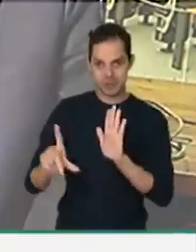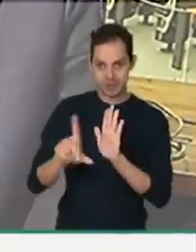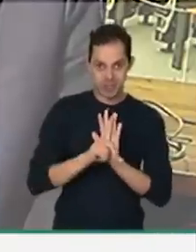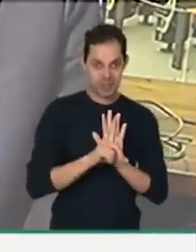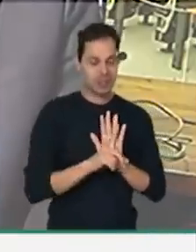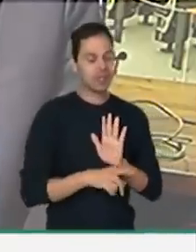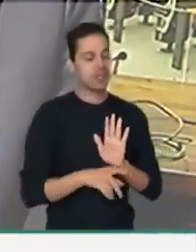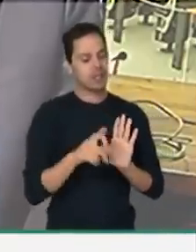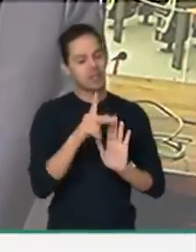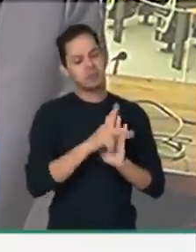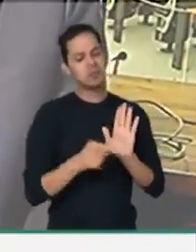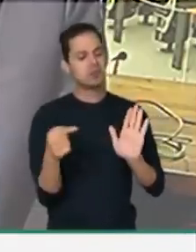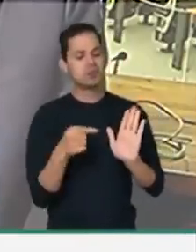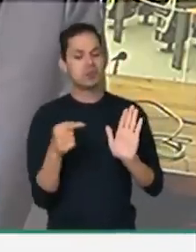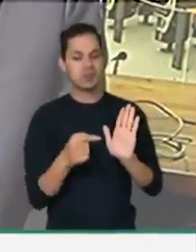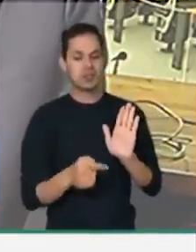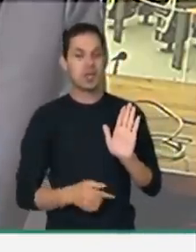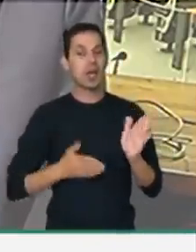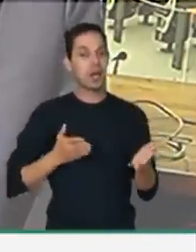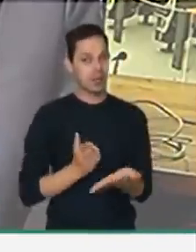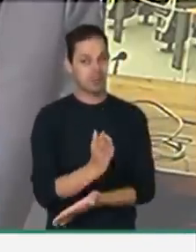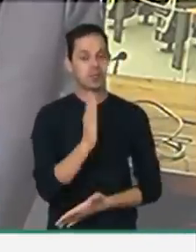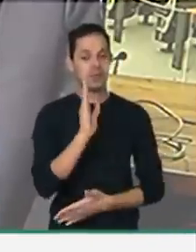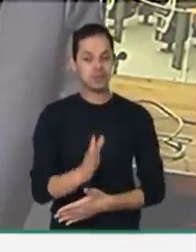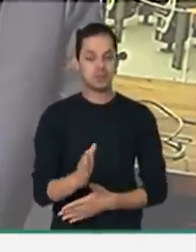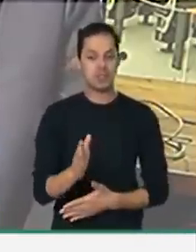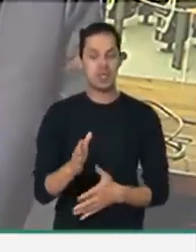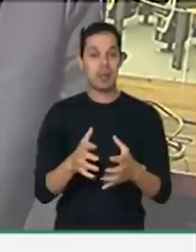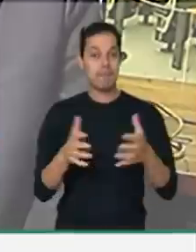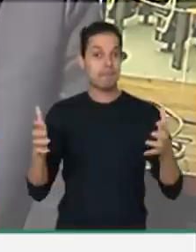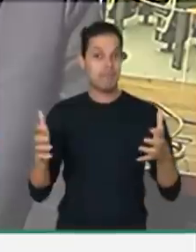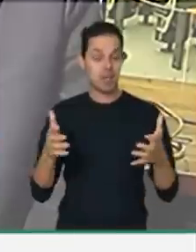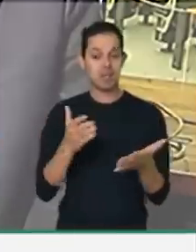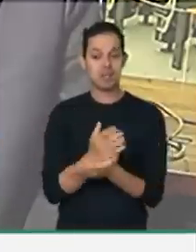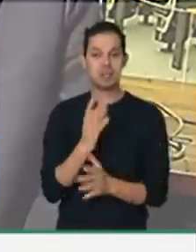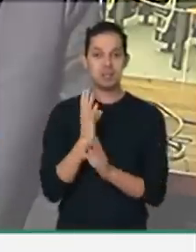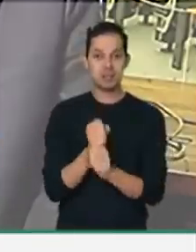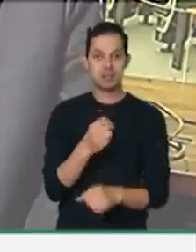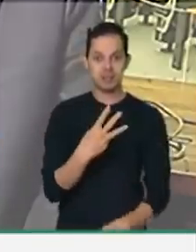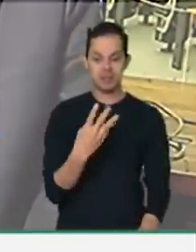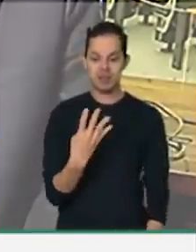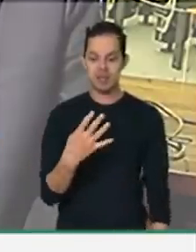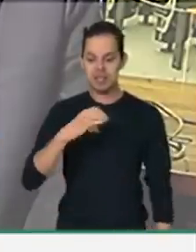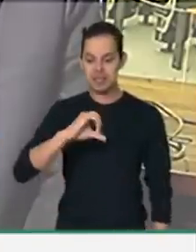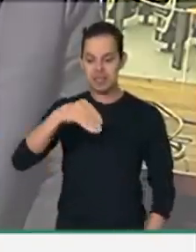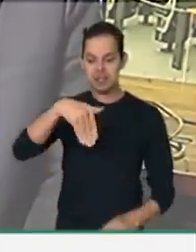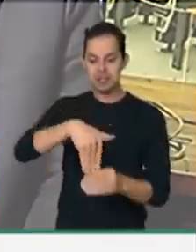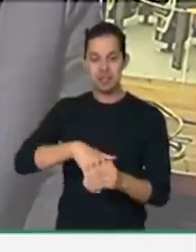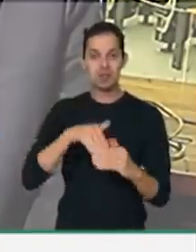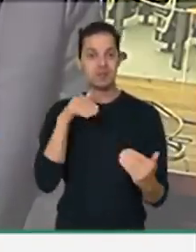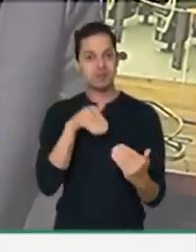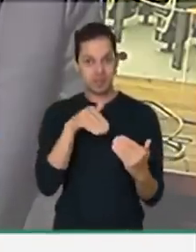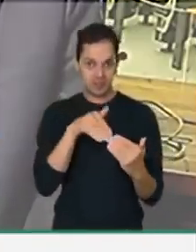lei, ele foi aprovado com ampla maioria aqui no plenário, foram 349 votos